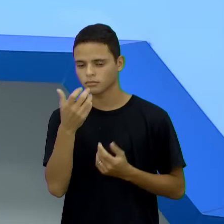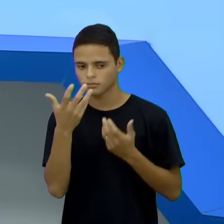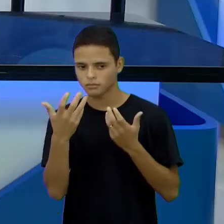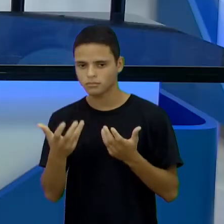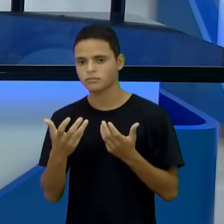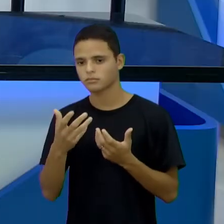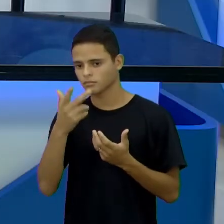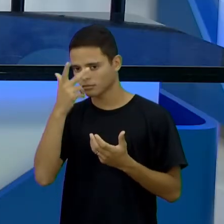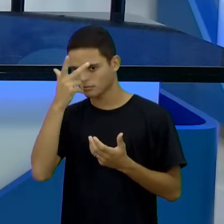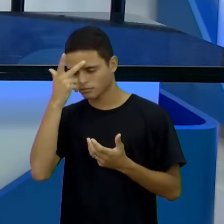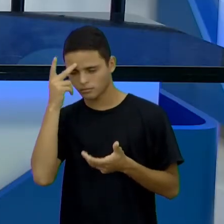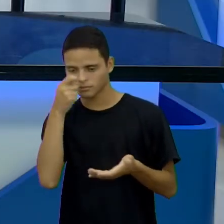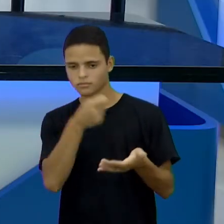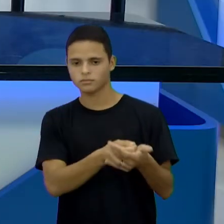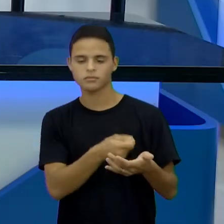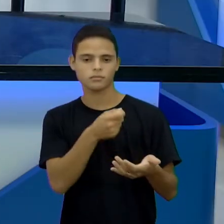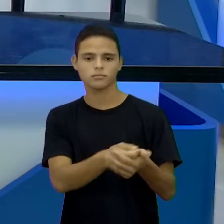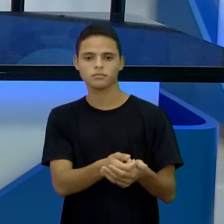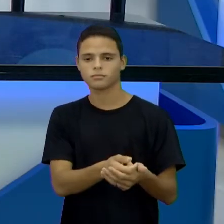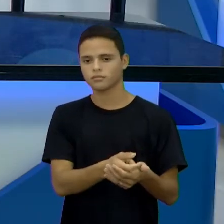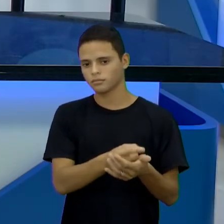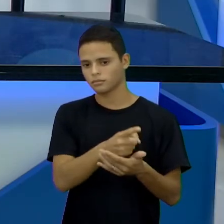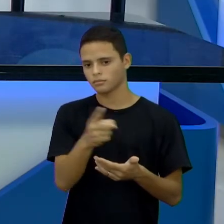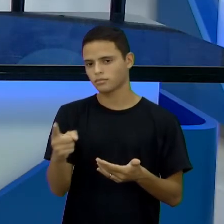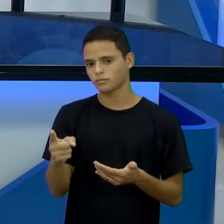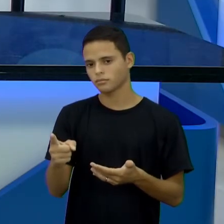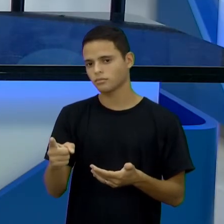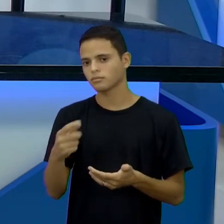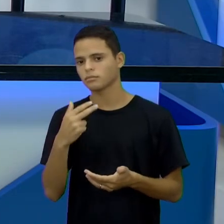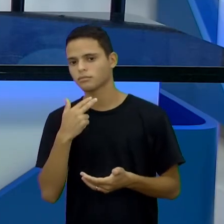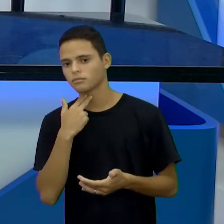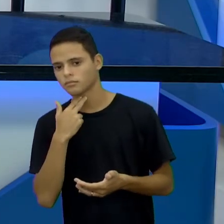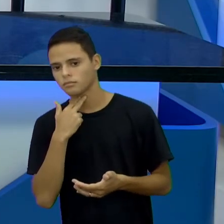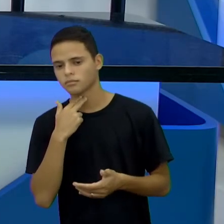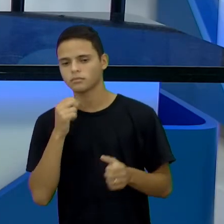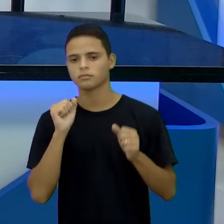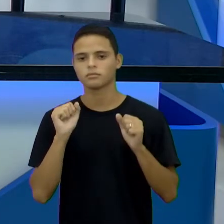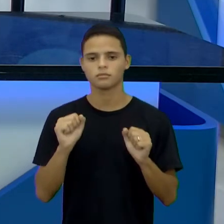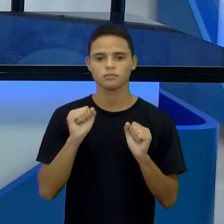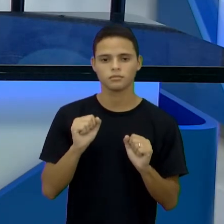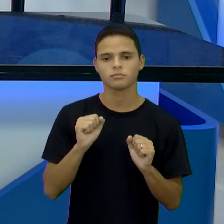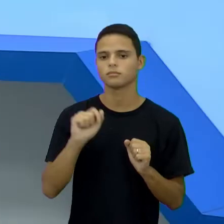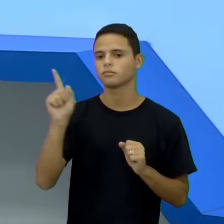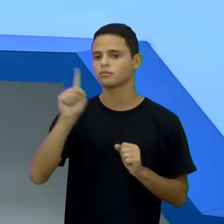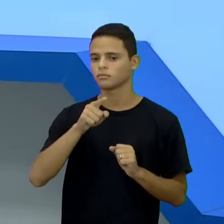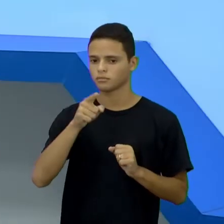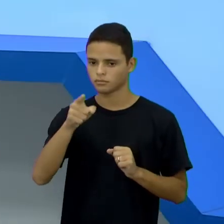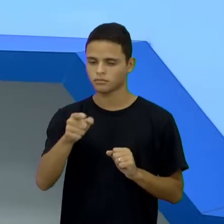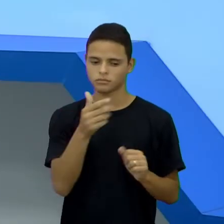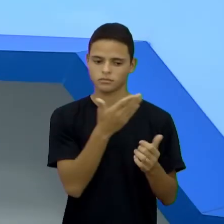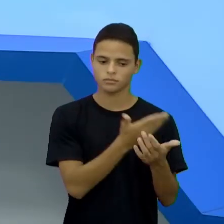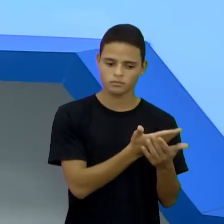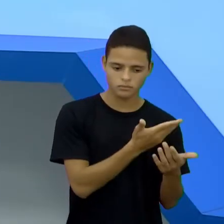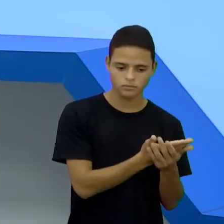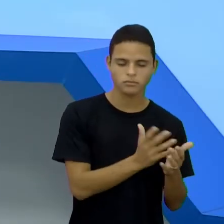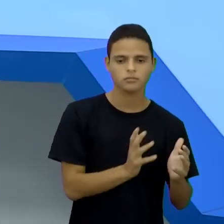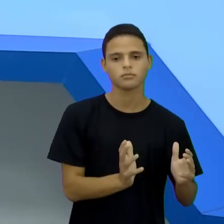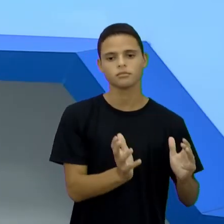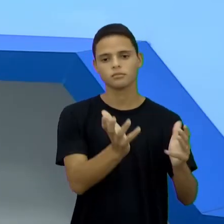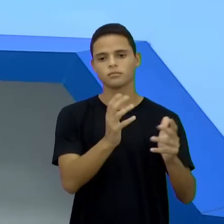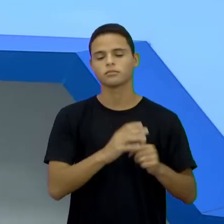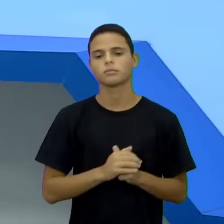sustentado? Então. Você quer que alguém olhe pra você e diga o que você pode ou não fazer porque você não tem dinheiro pra se manter? Não, você vai estudar. Tanto